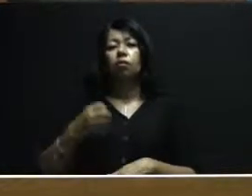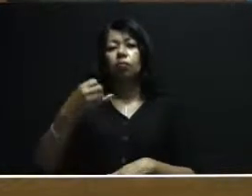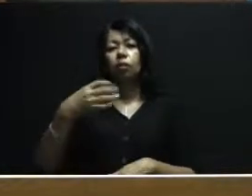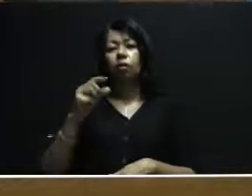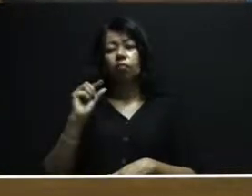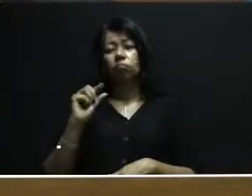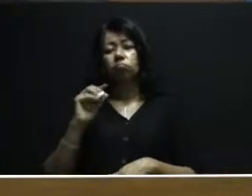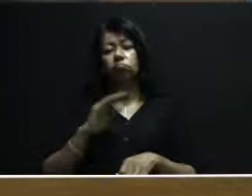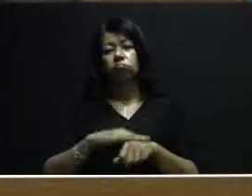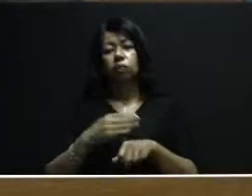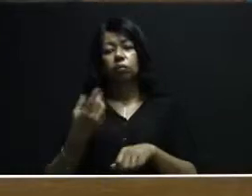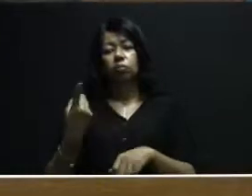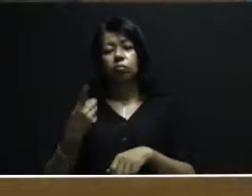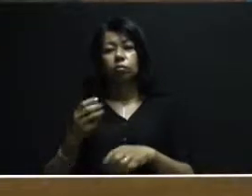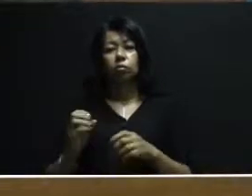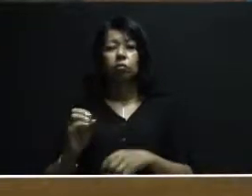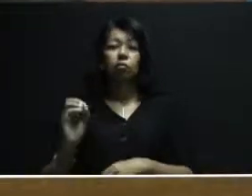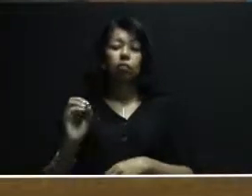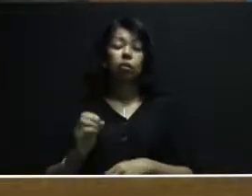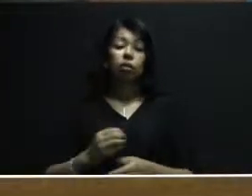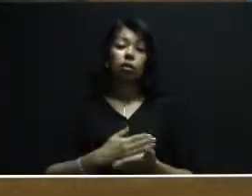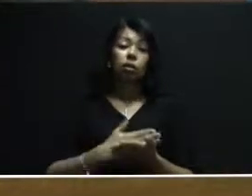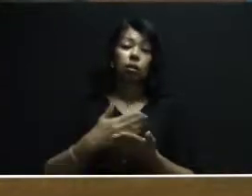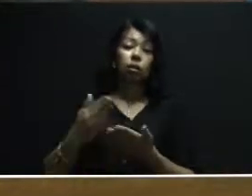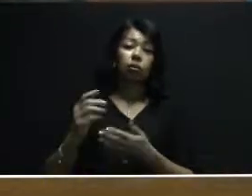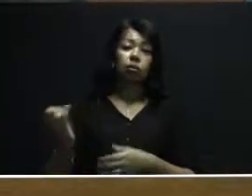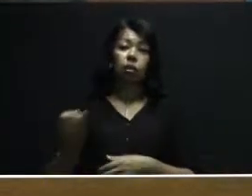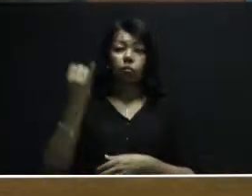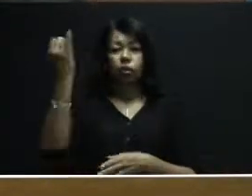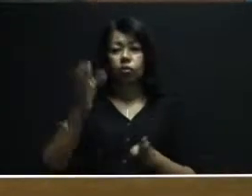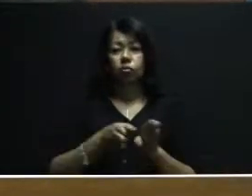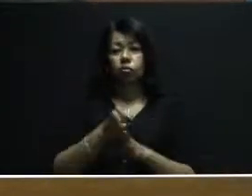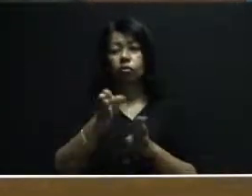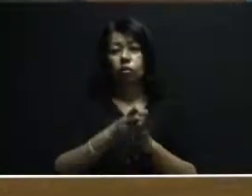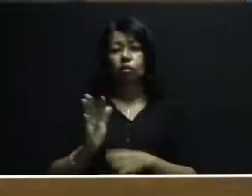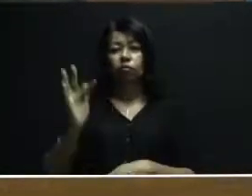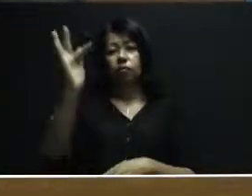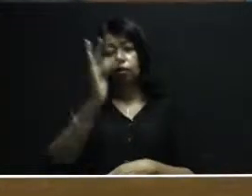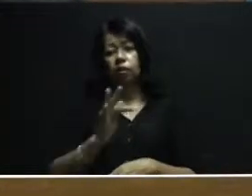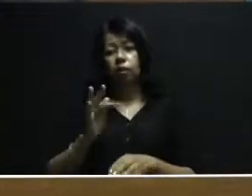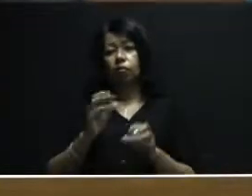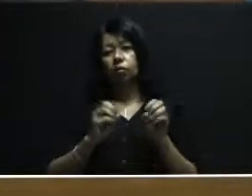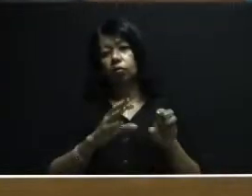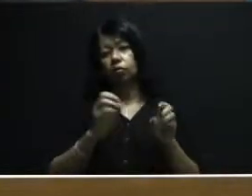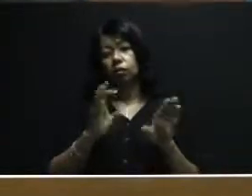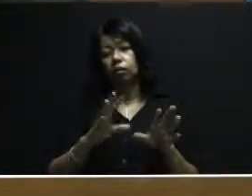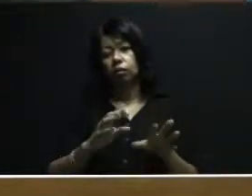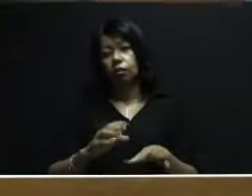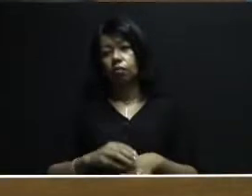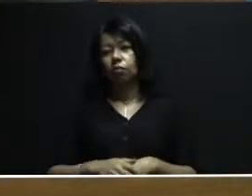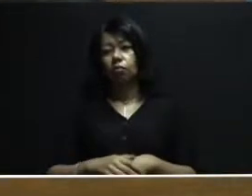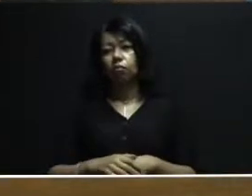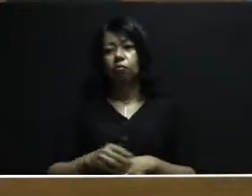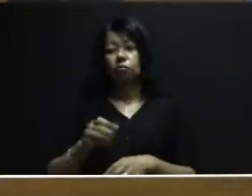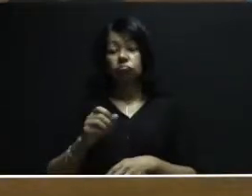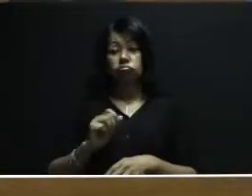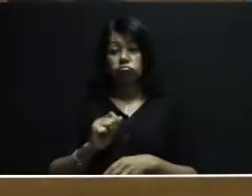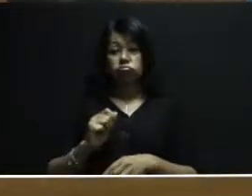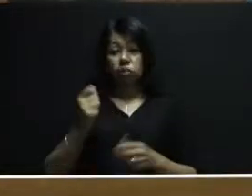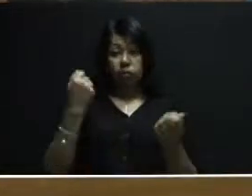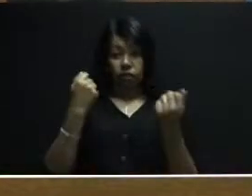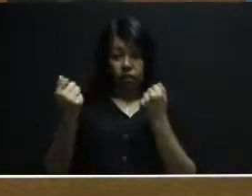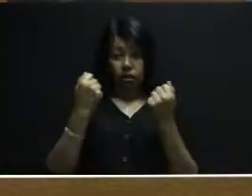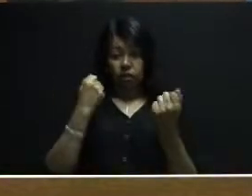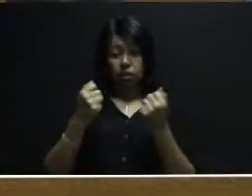pouco mais sobre o surgimento da importância do Conselho Federal de Educação Física, eu gostaria de passar um vídeo que mostra a